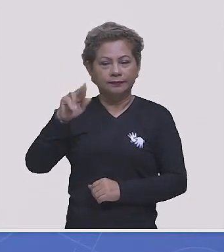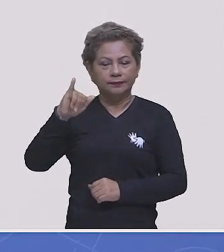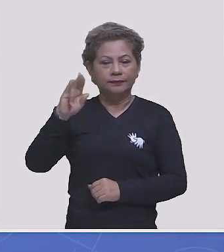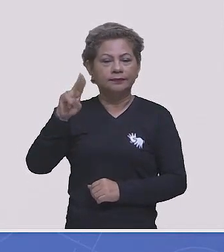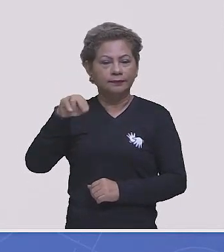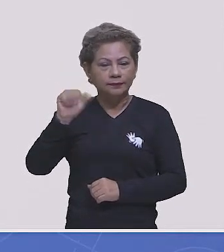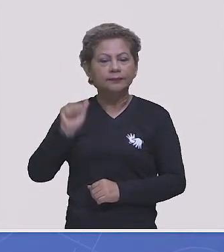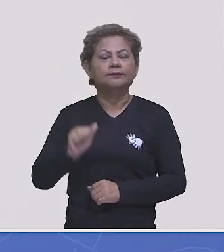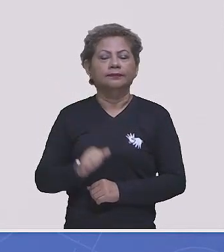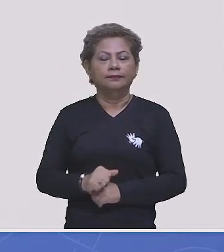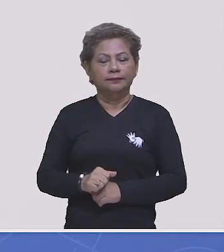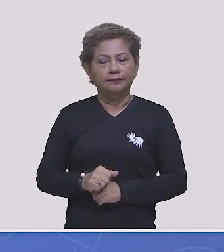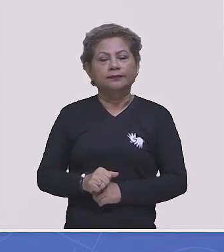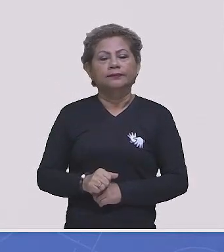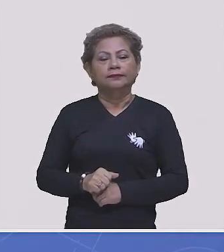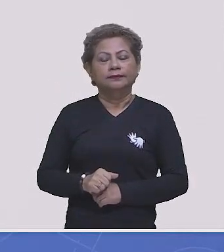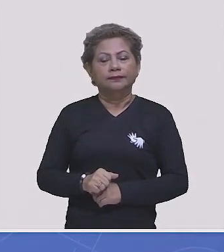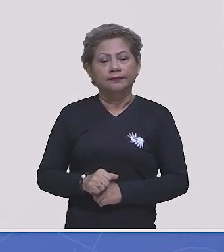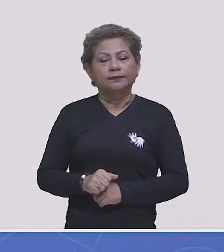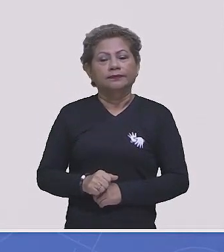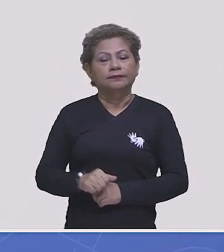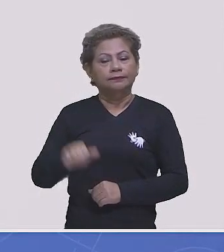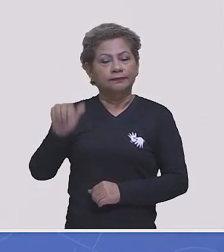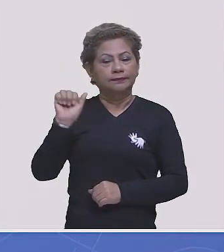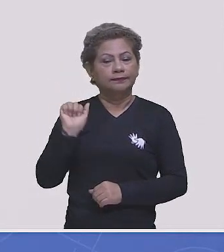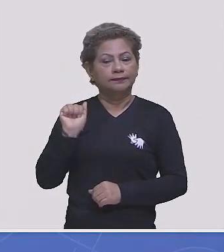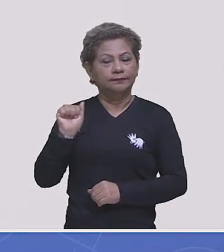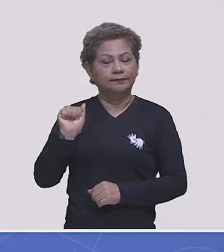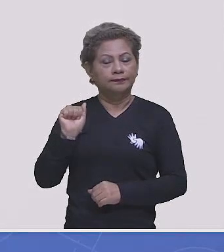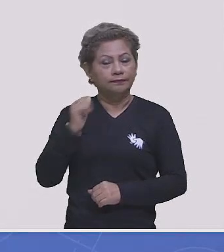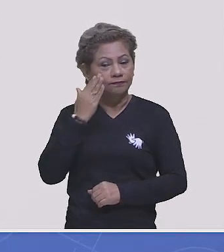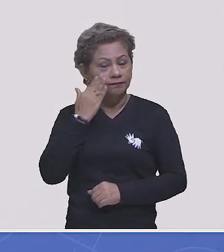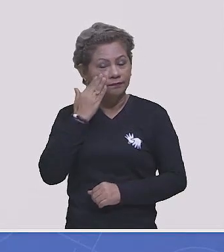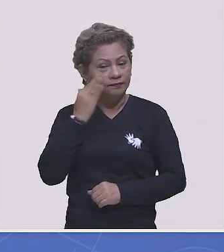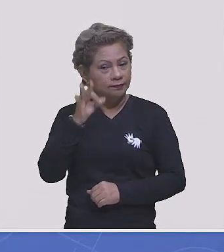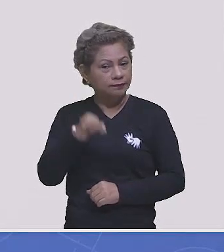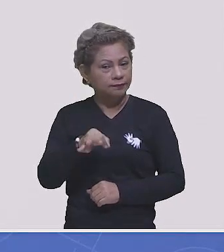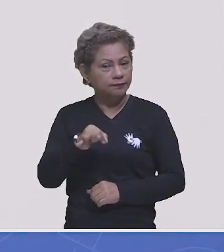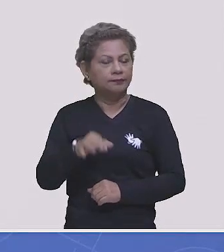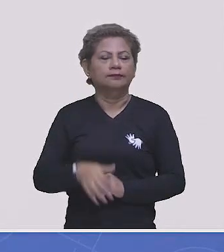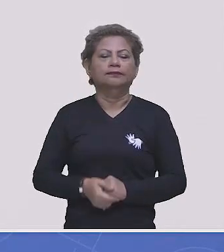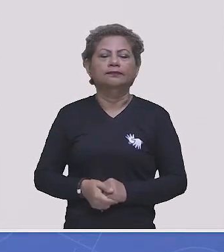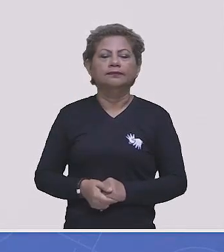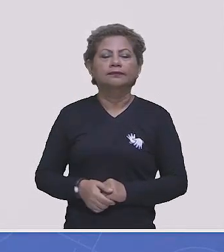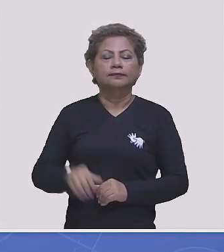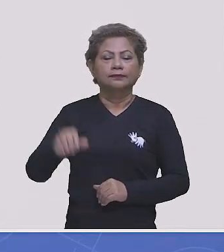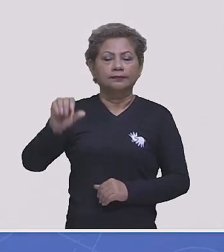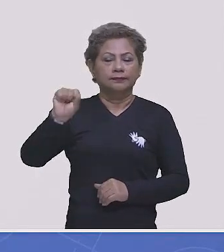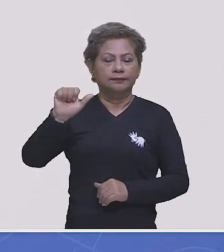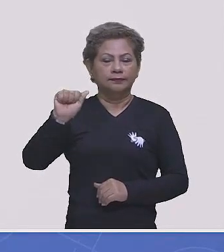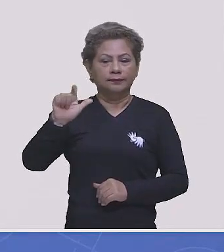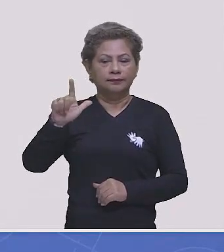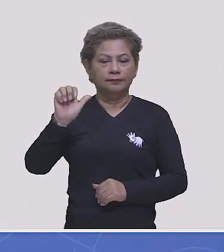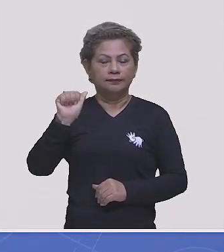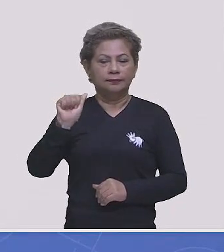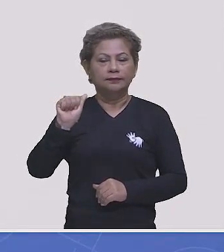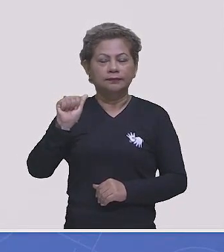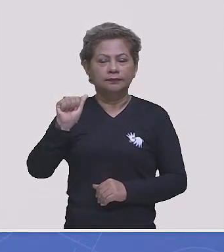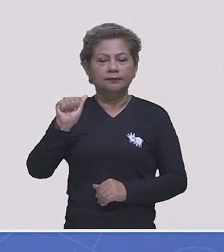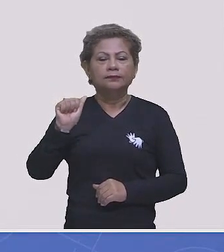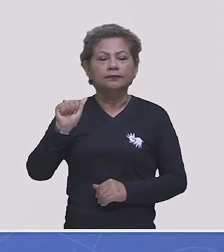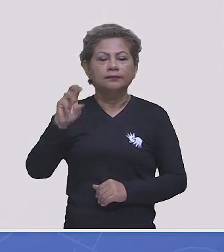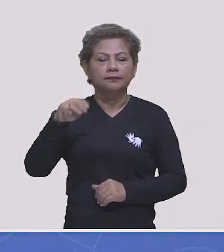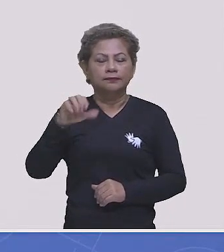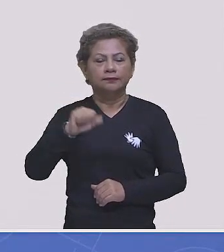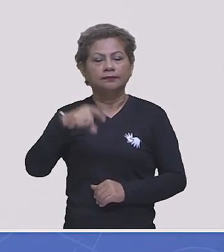ela assinalou a alternativa A. Vamos ver depois, Sabrine, já. O Salomão colocou que a primeira questão é a